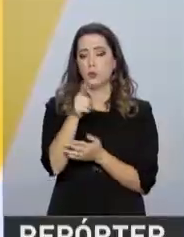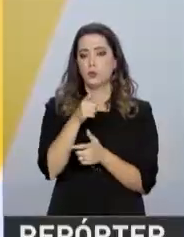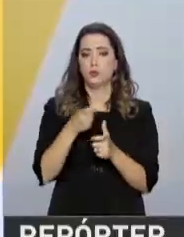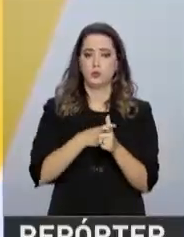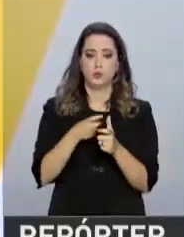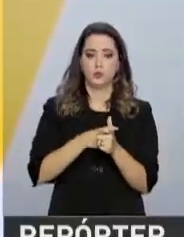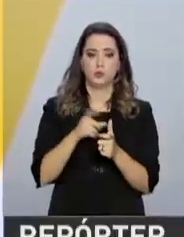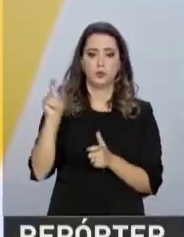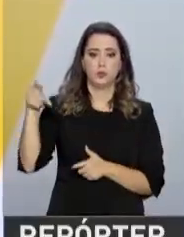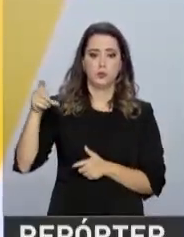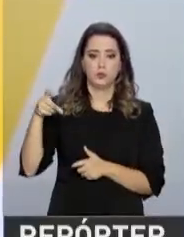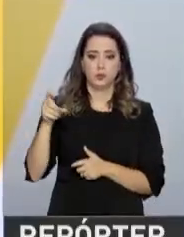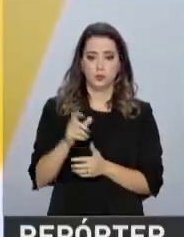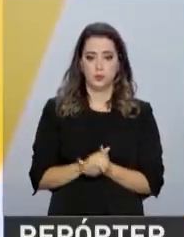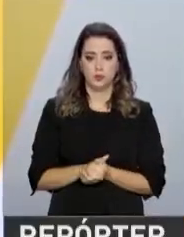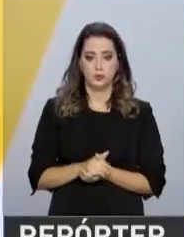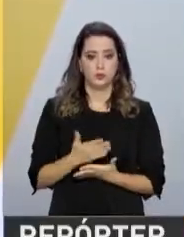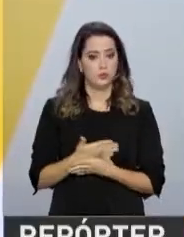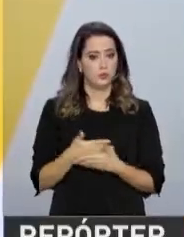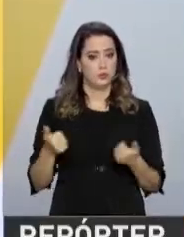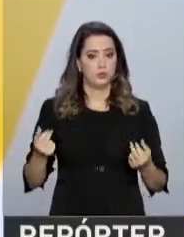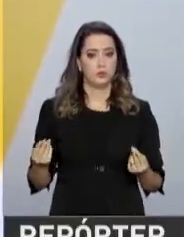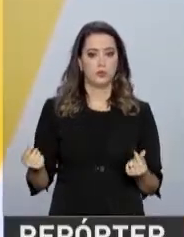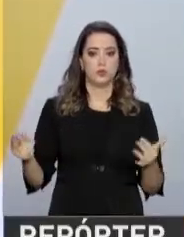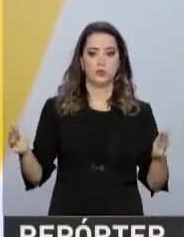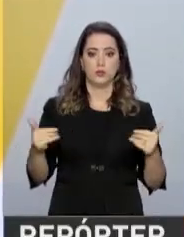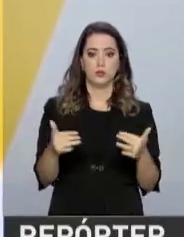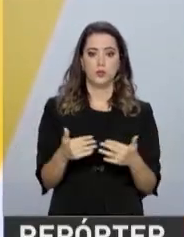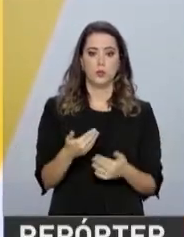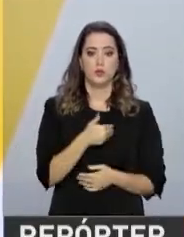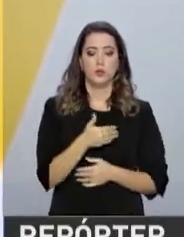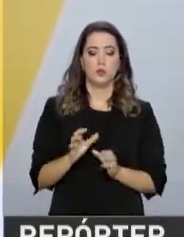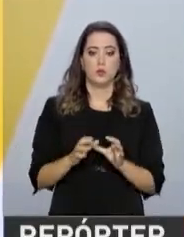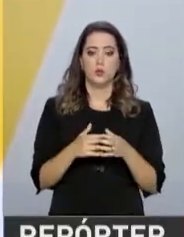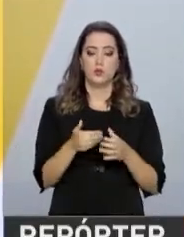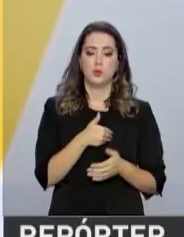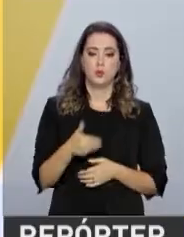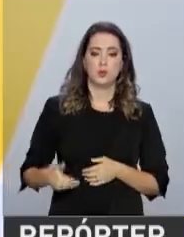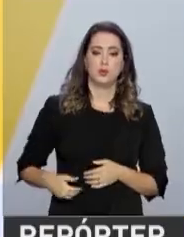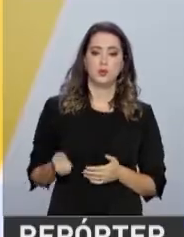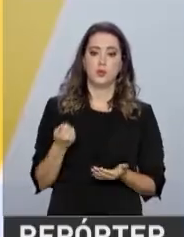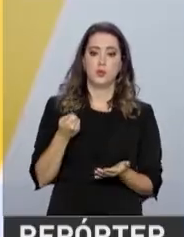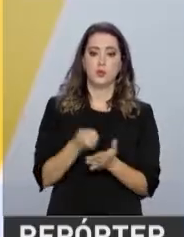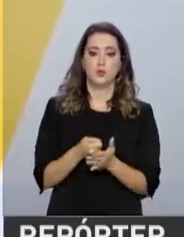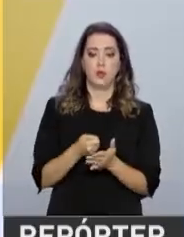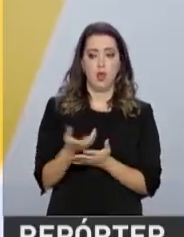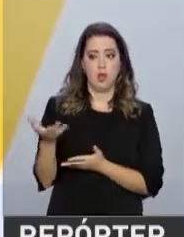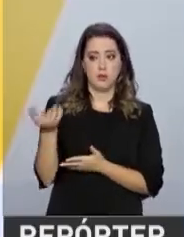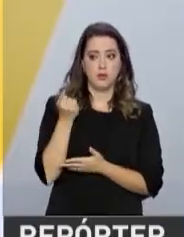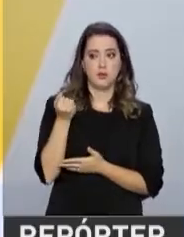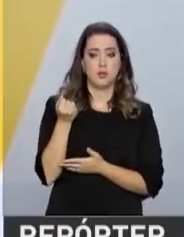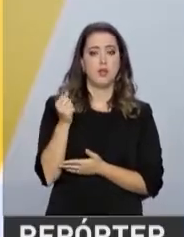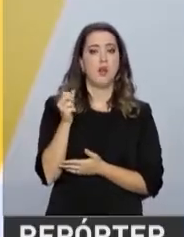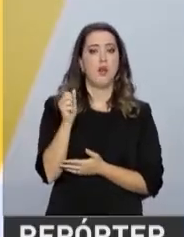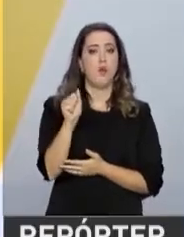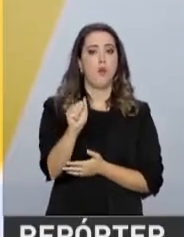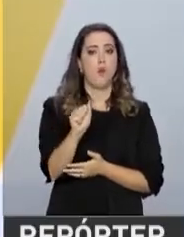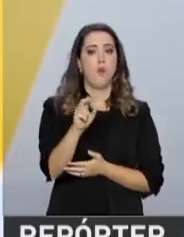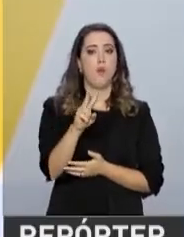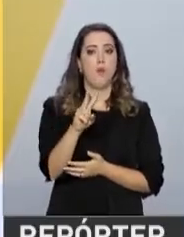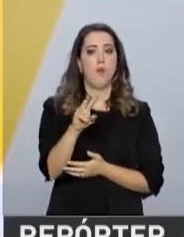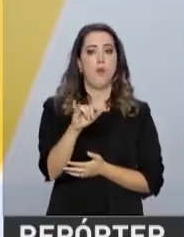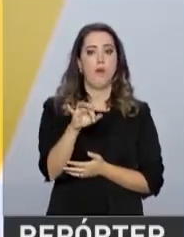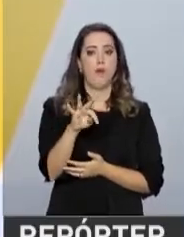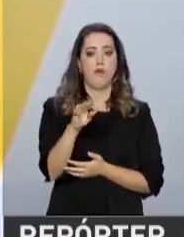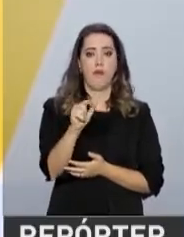Isso possibilitará uma melhor arrecadação por parte dos órgãos de trânsito, que receberão à vista o valor total